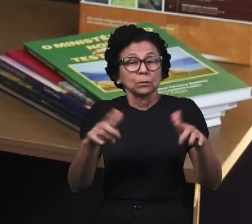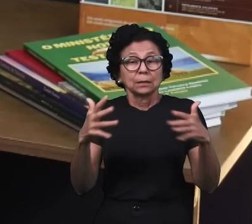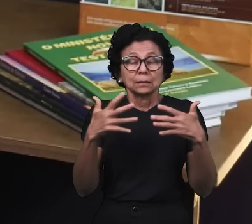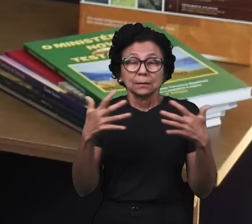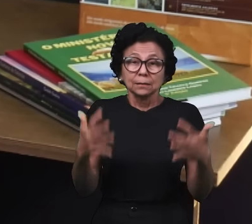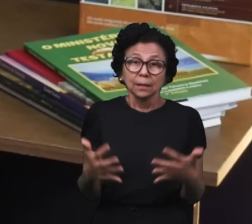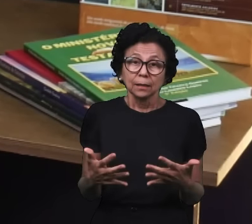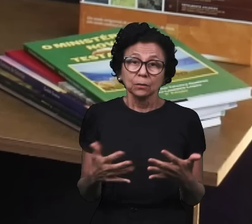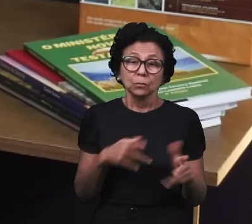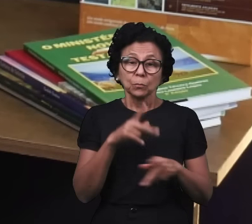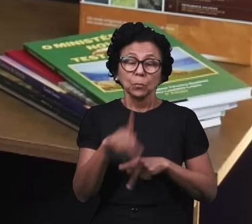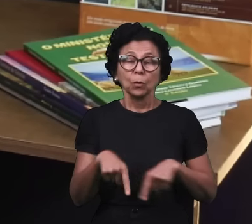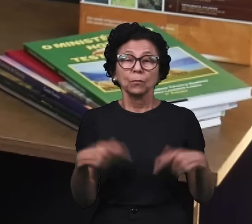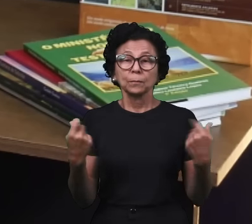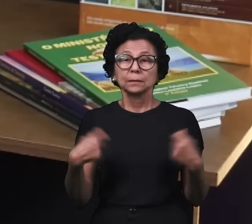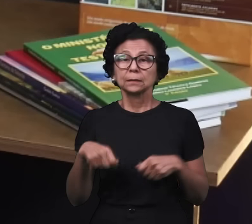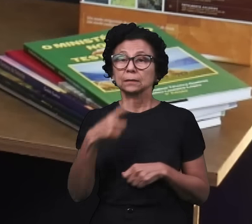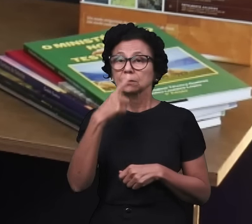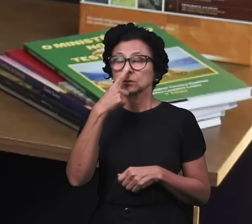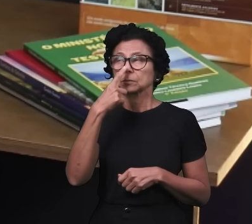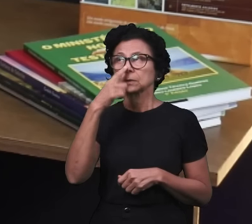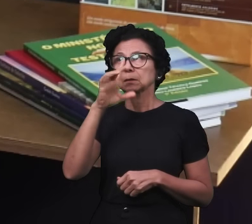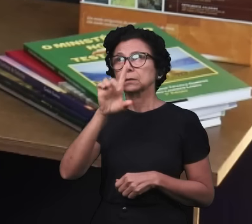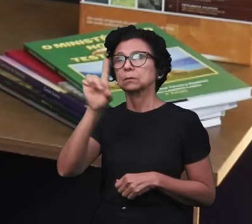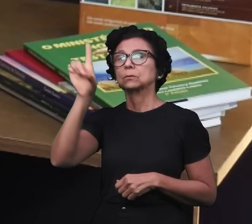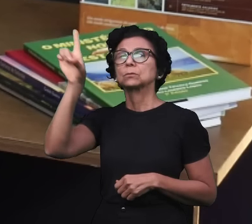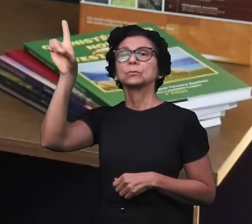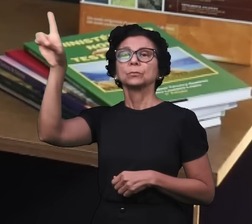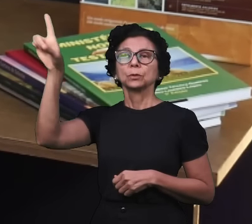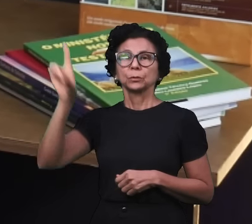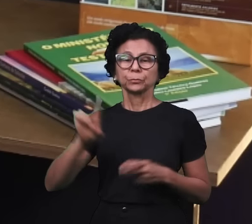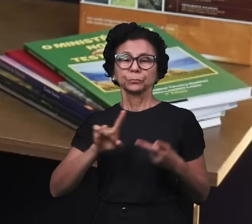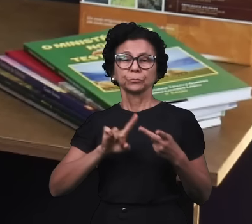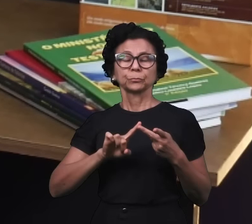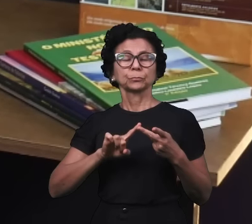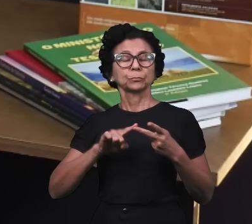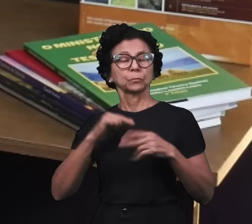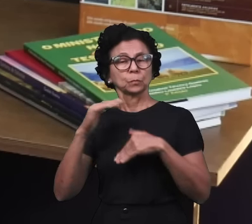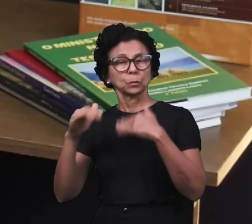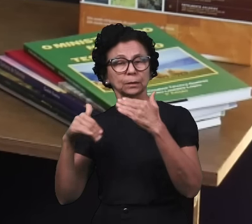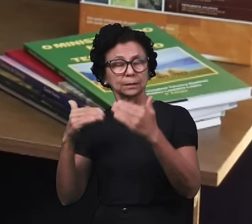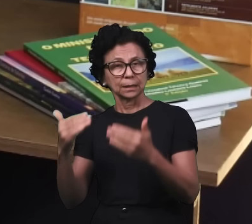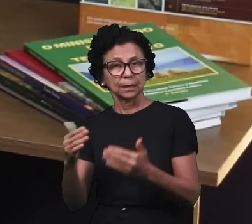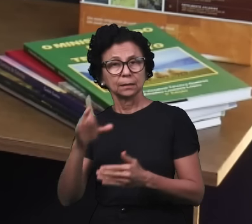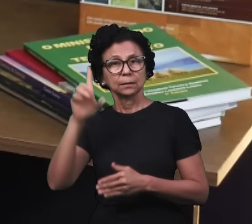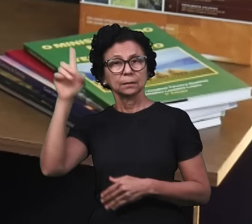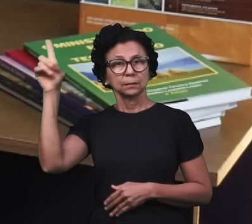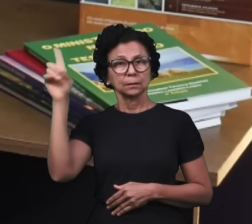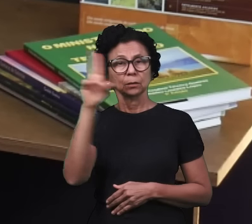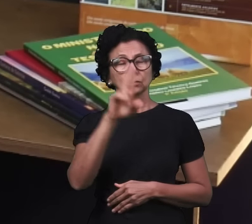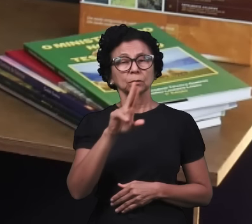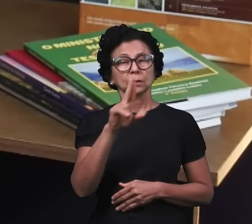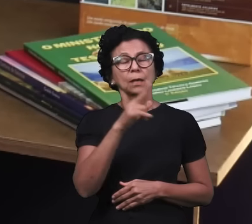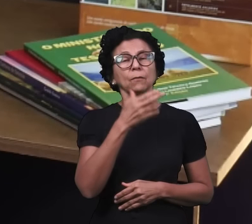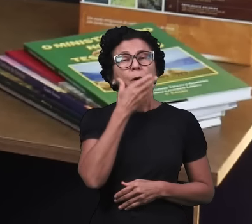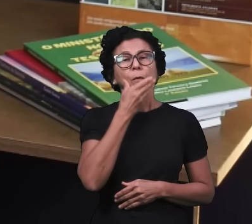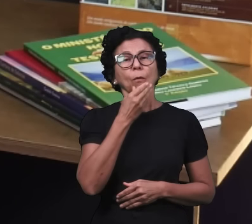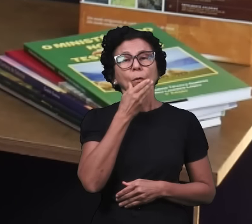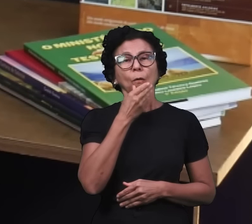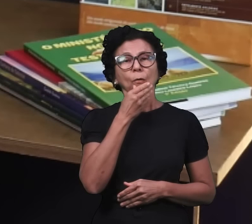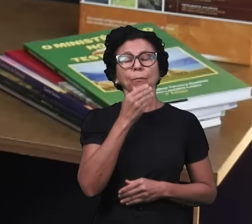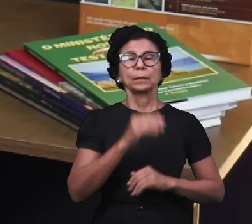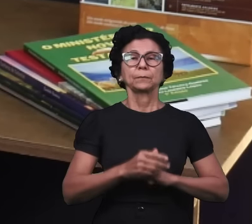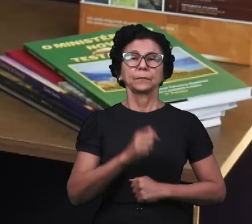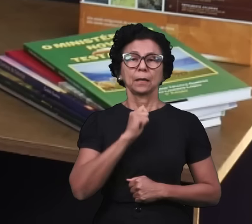Deus, né? Eles estavam ouvindo sobre Deus por meio de Arão e de Moisés, né? Arão, irmão de